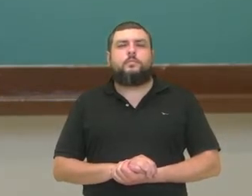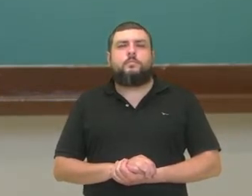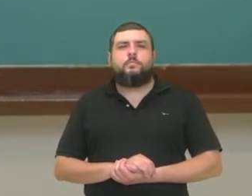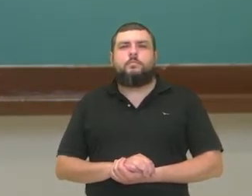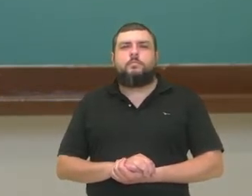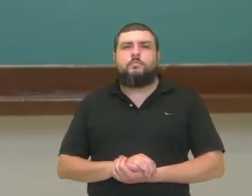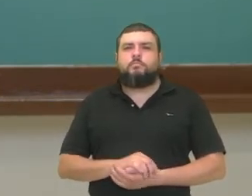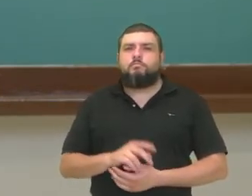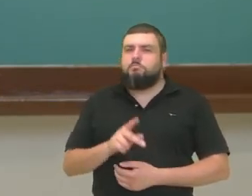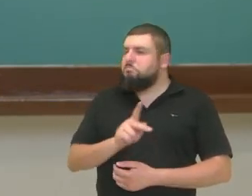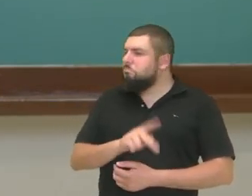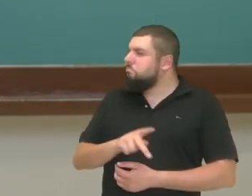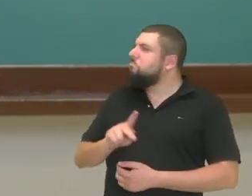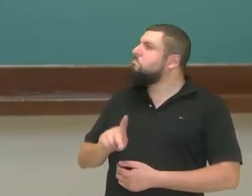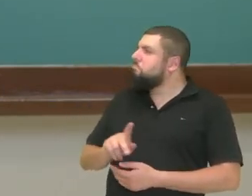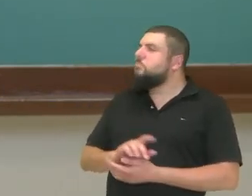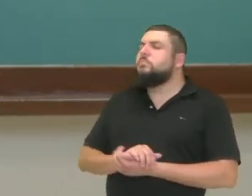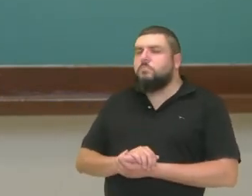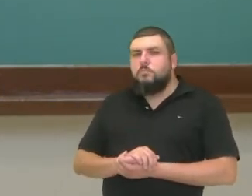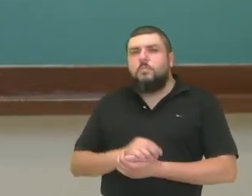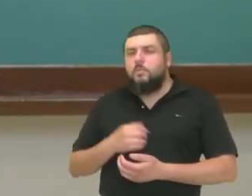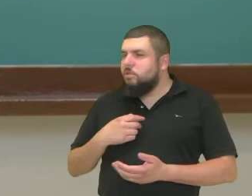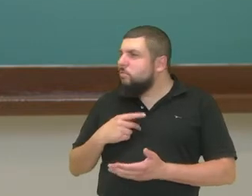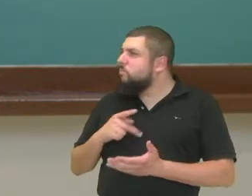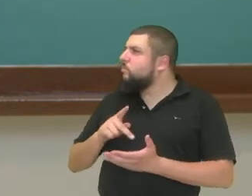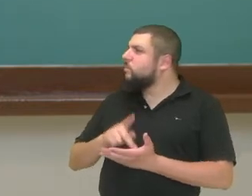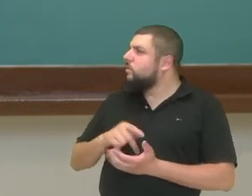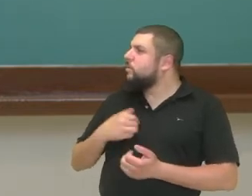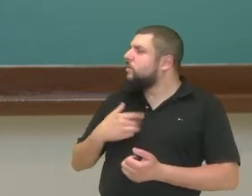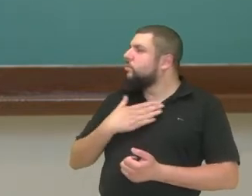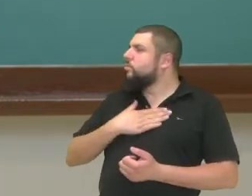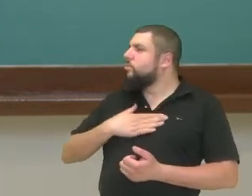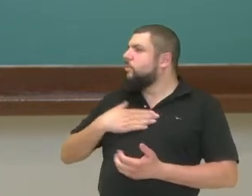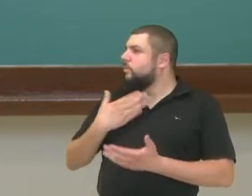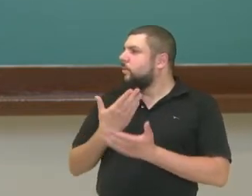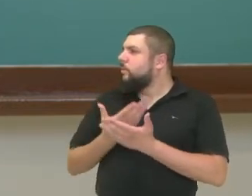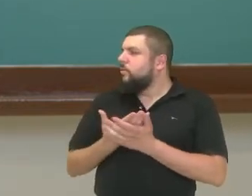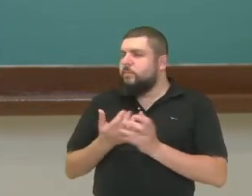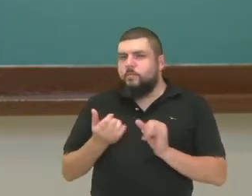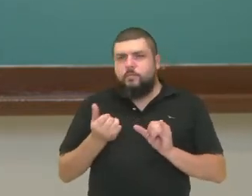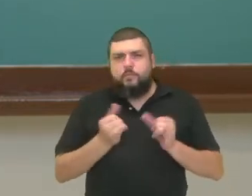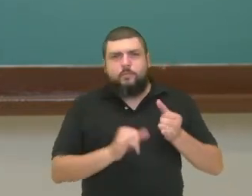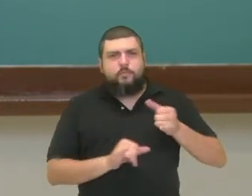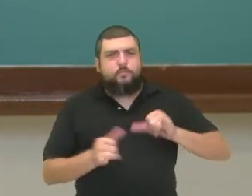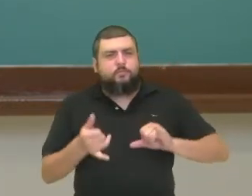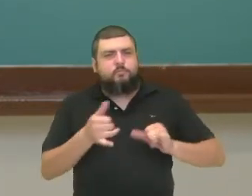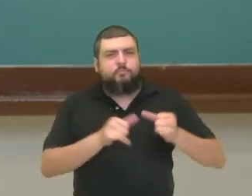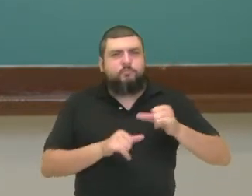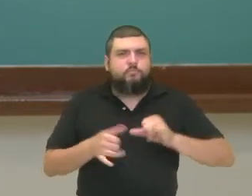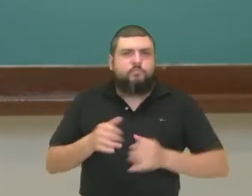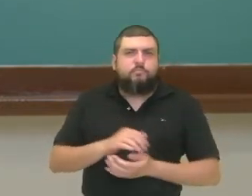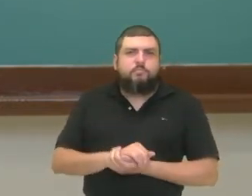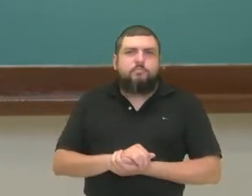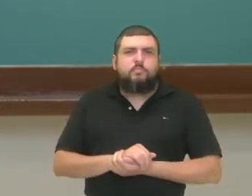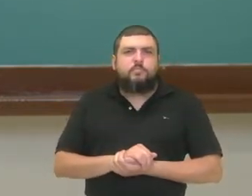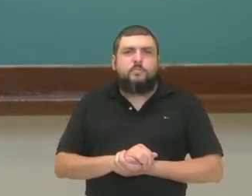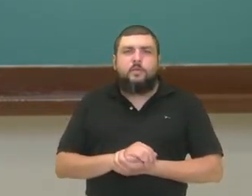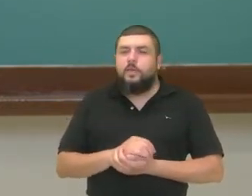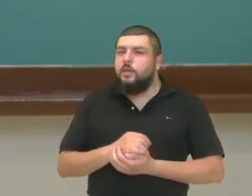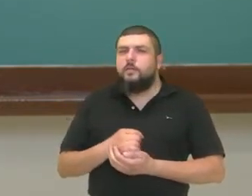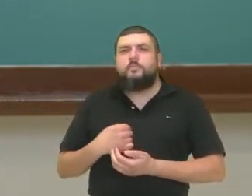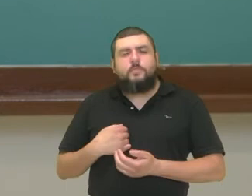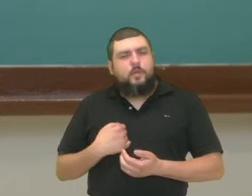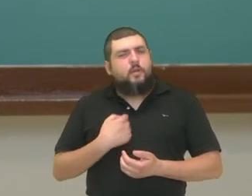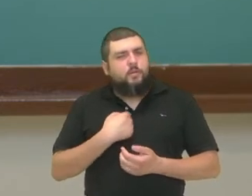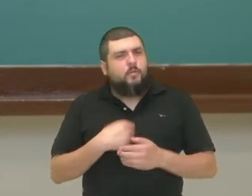Professor, olha, professor, realmente gosto muito das aulas de Química Orgânica, professor. E eu gosto muito